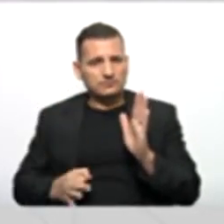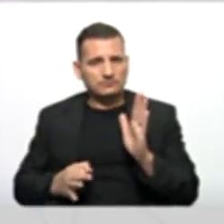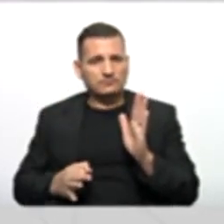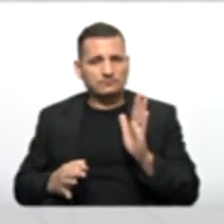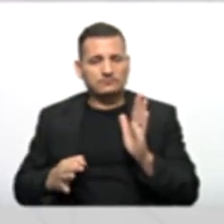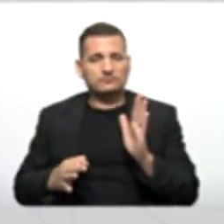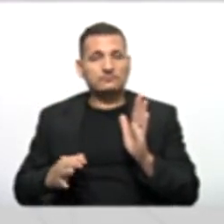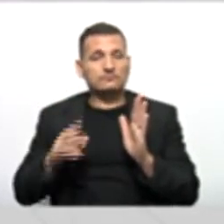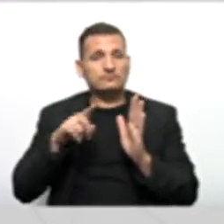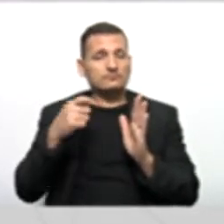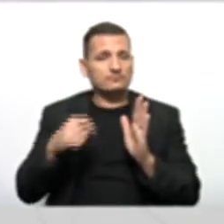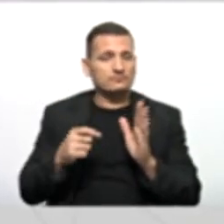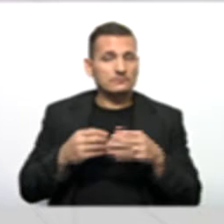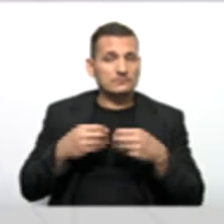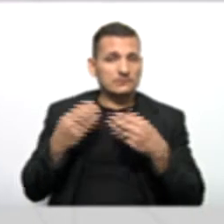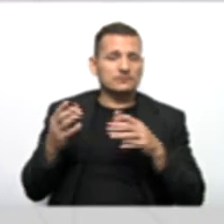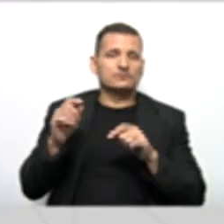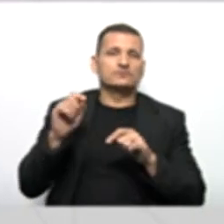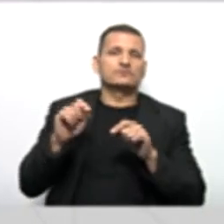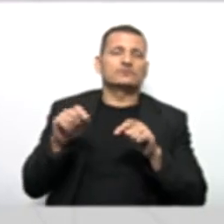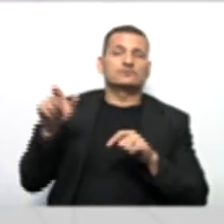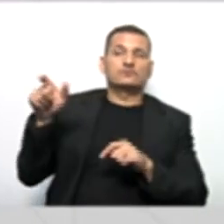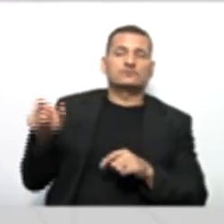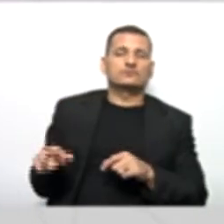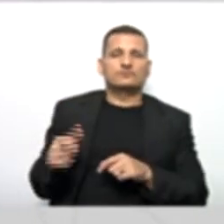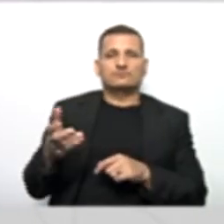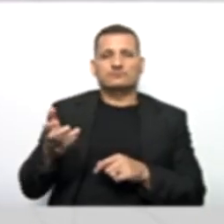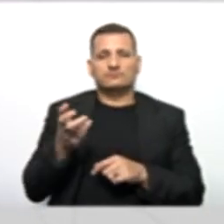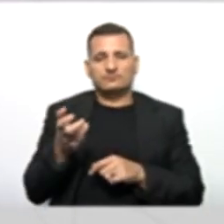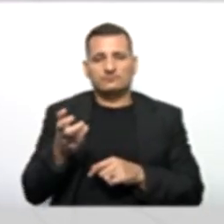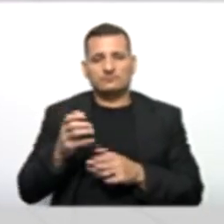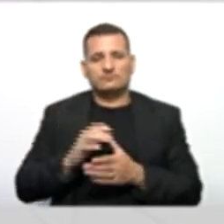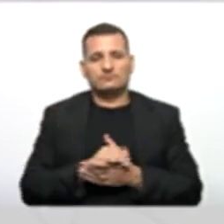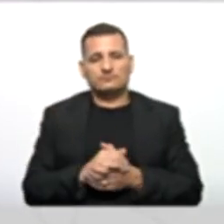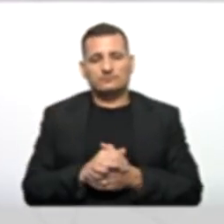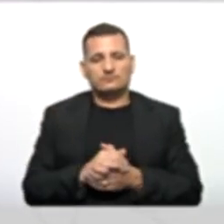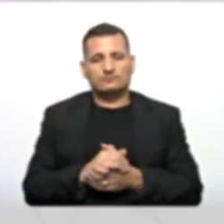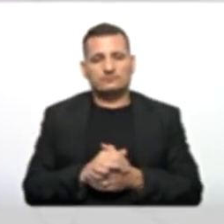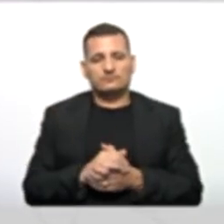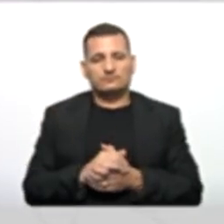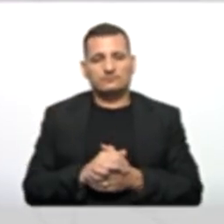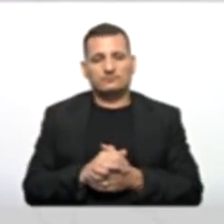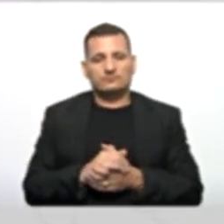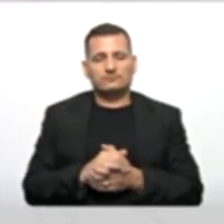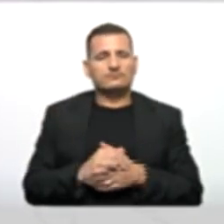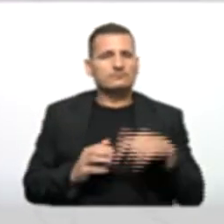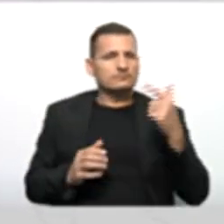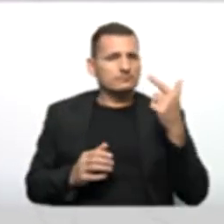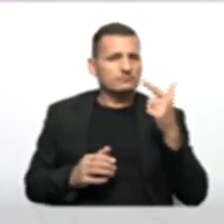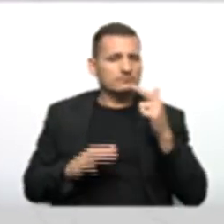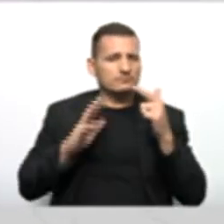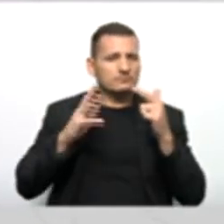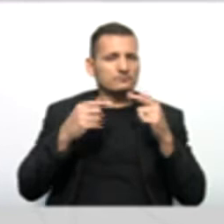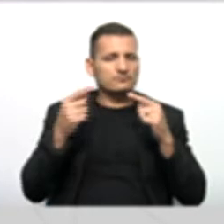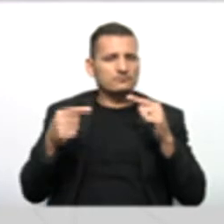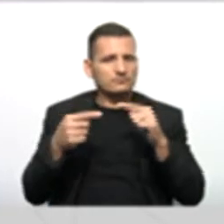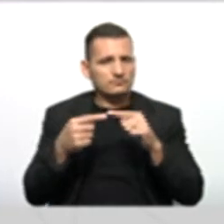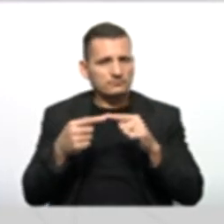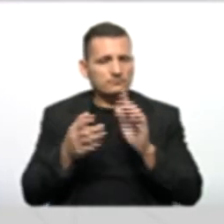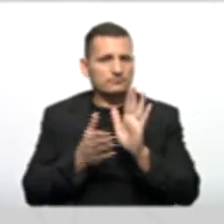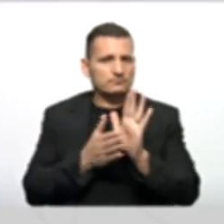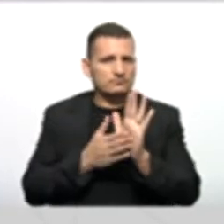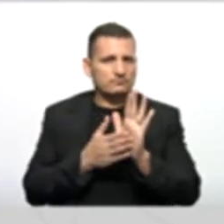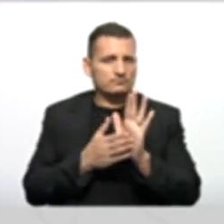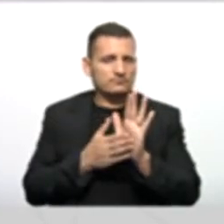tem que entregar aquilo que realmente o cliente quer, tá? Alcançou todas as suas metas, objetivos e